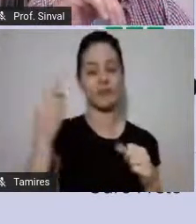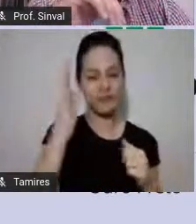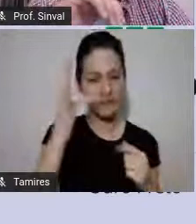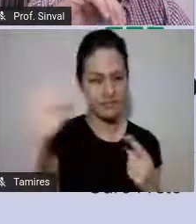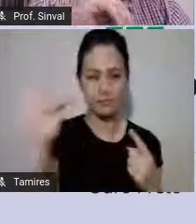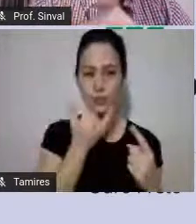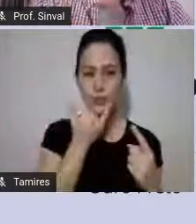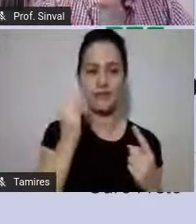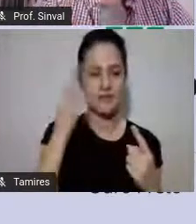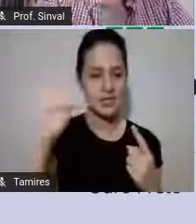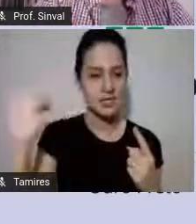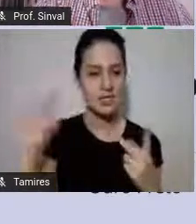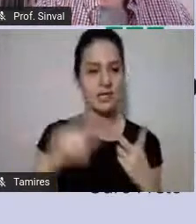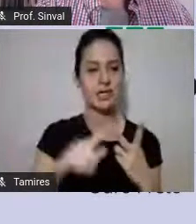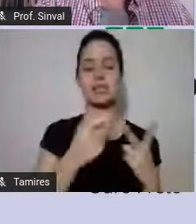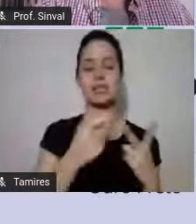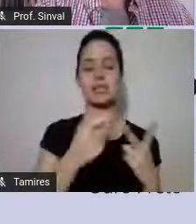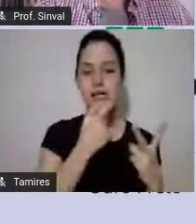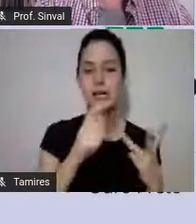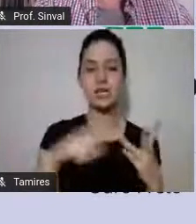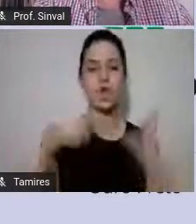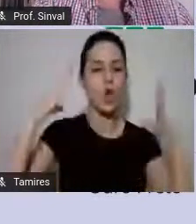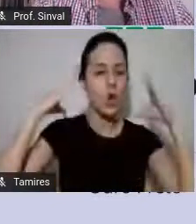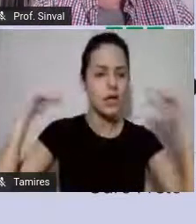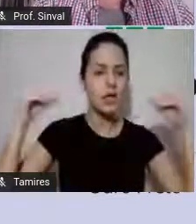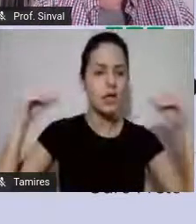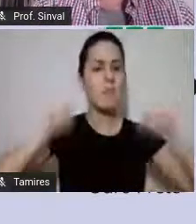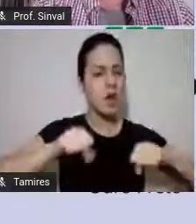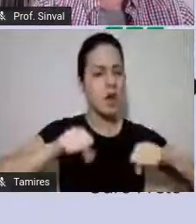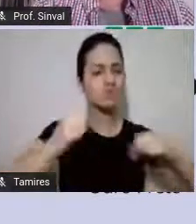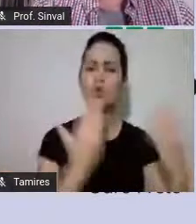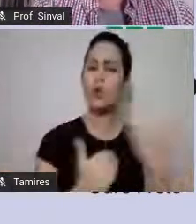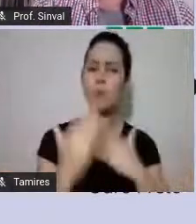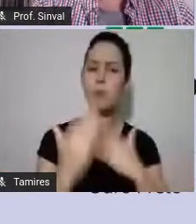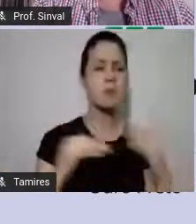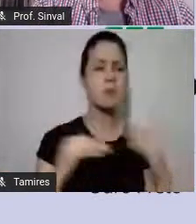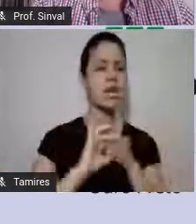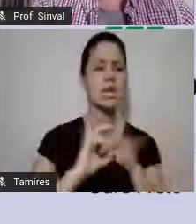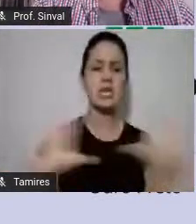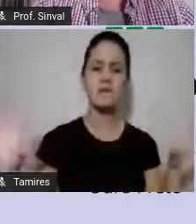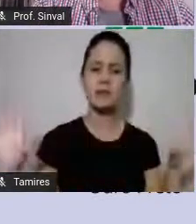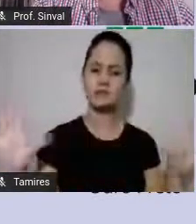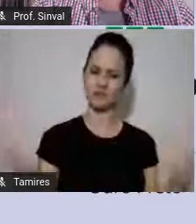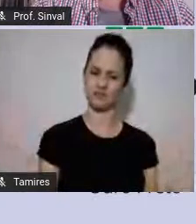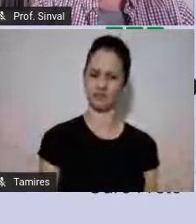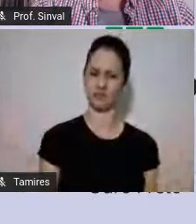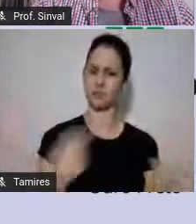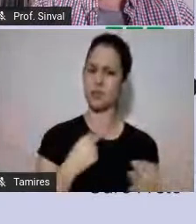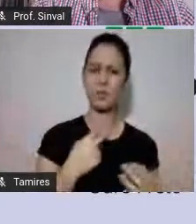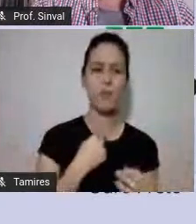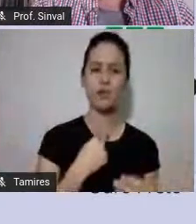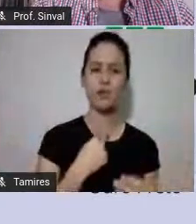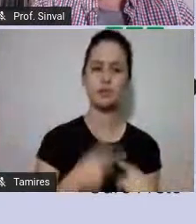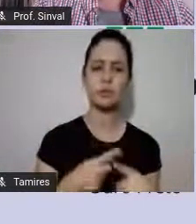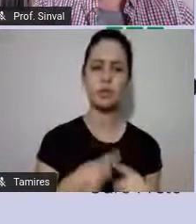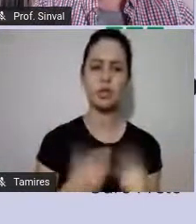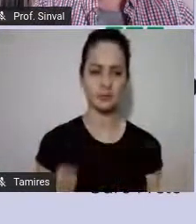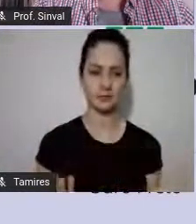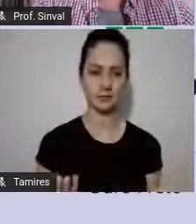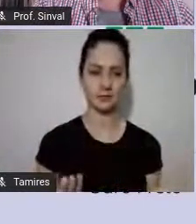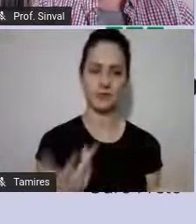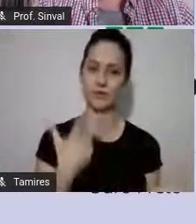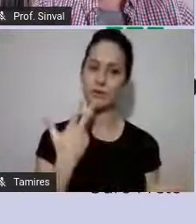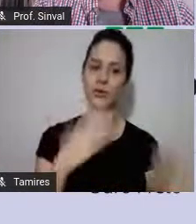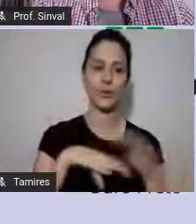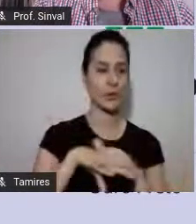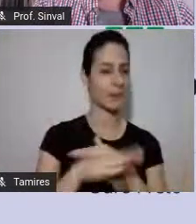e holandesas comem nas festas em público. E elas vão responder simplesmente que esse é o hábito na nossa terra.